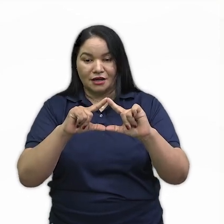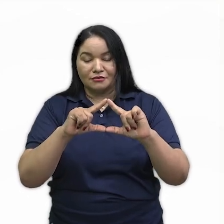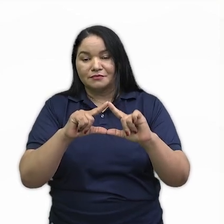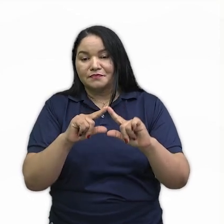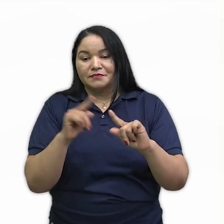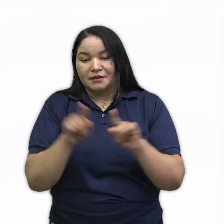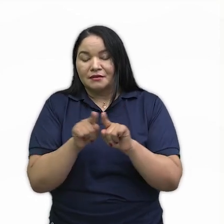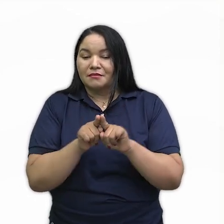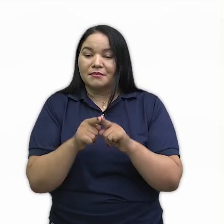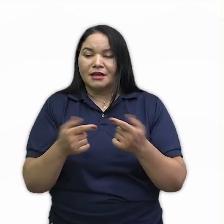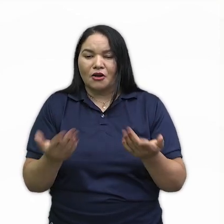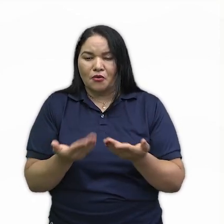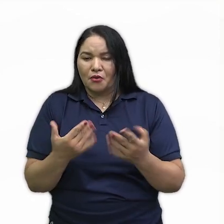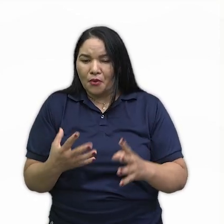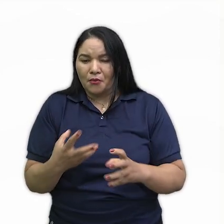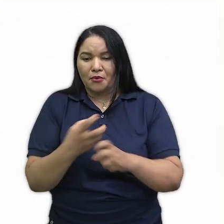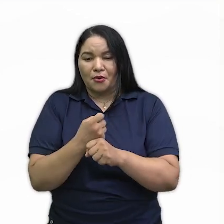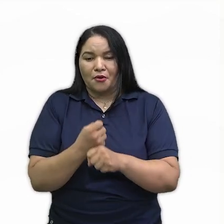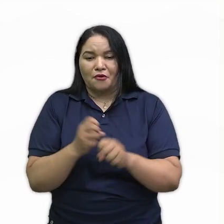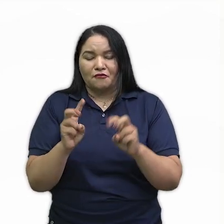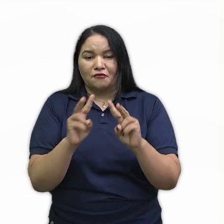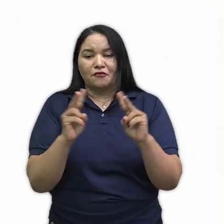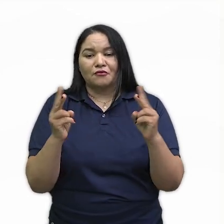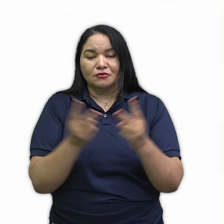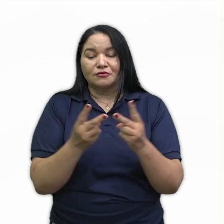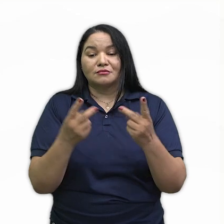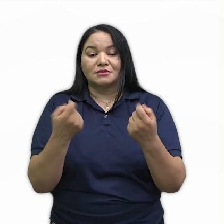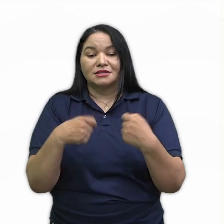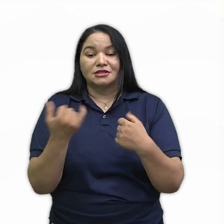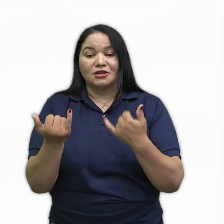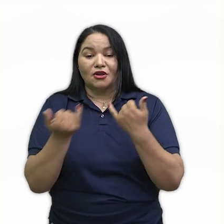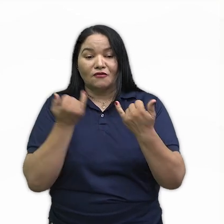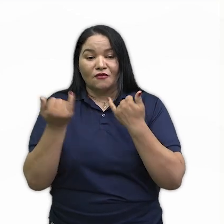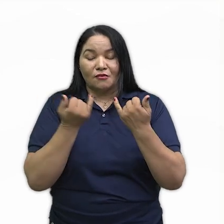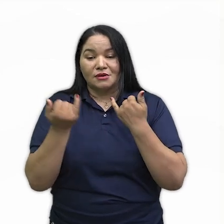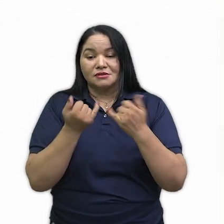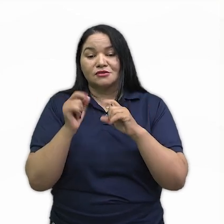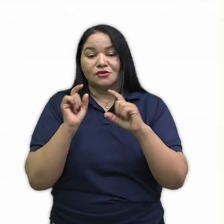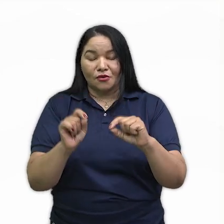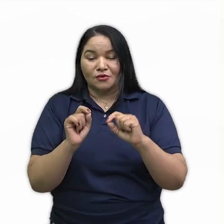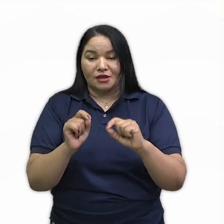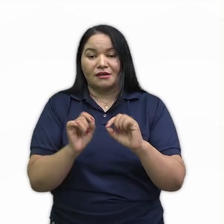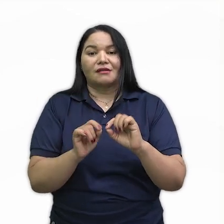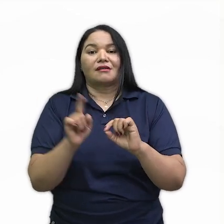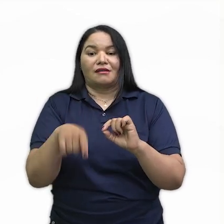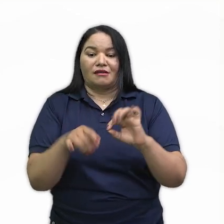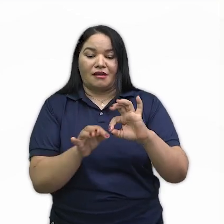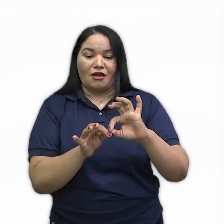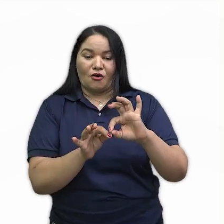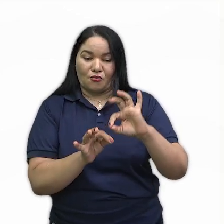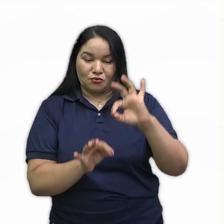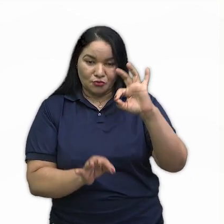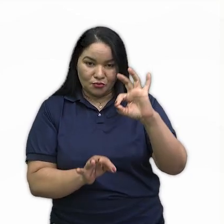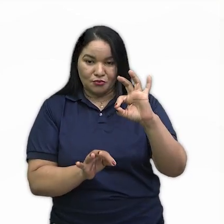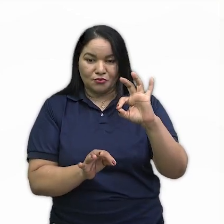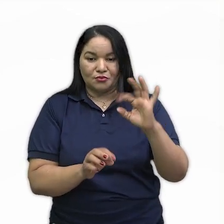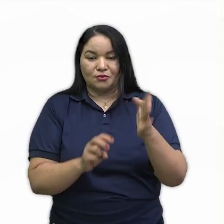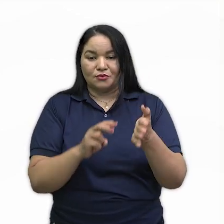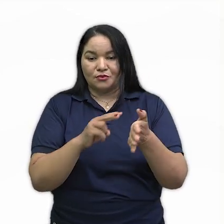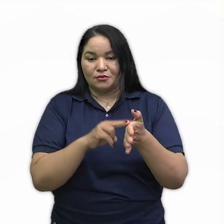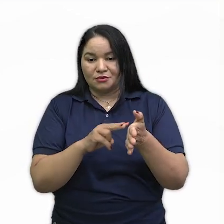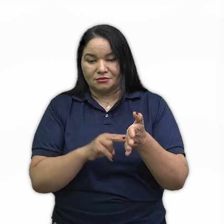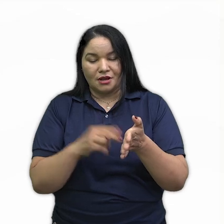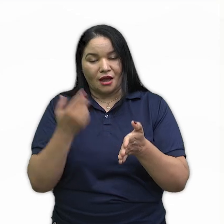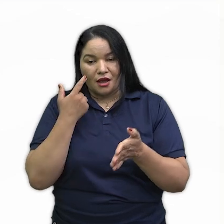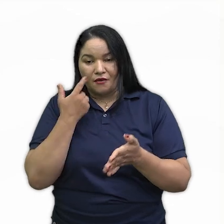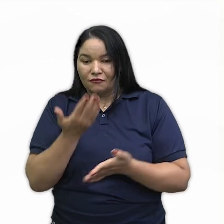aí que é em formato de triângulo. Para calcular o volume, eu preciso de mais uma informação, que é a altura desse prisma, tá